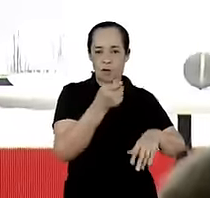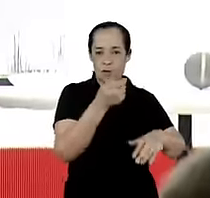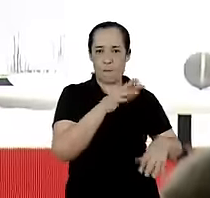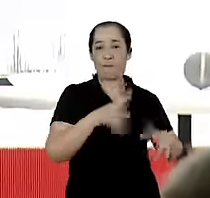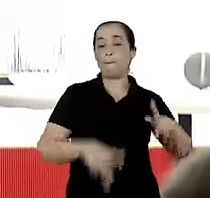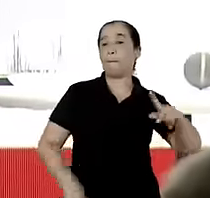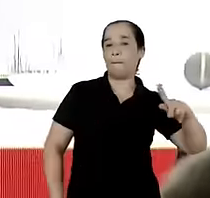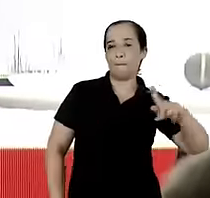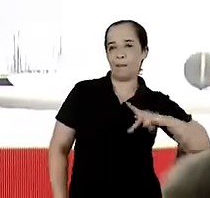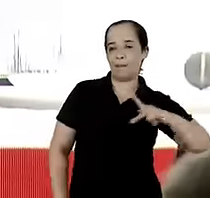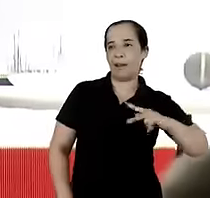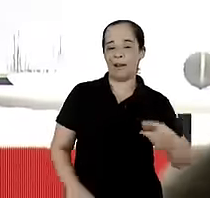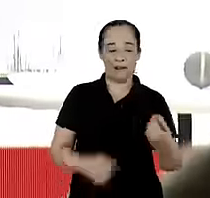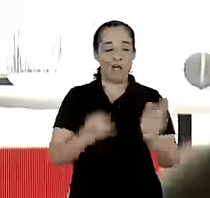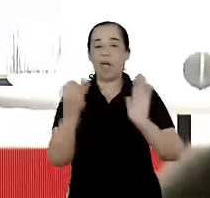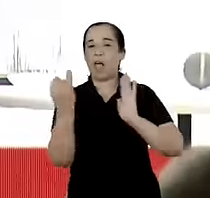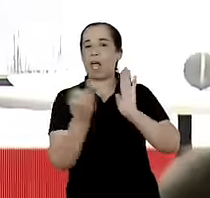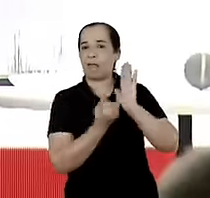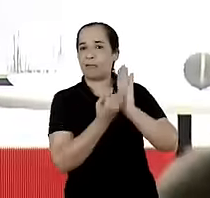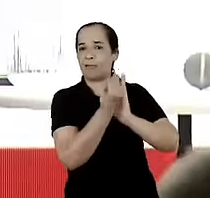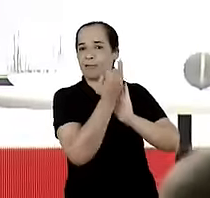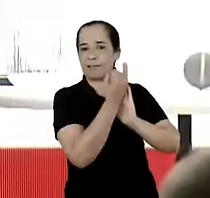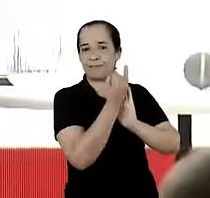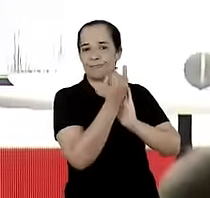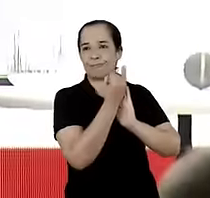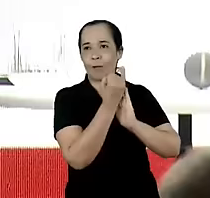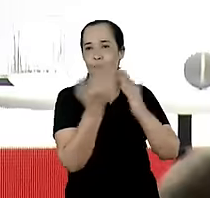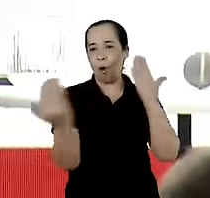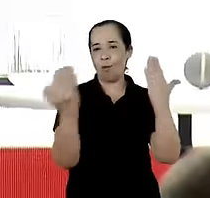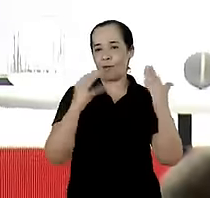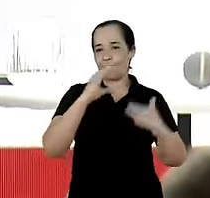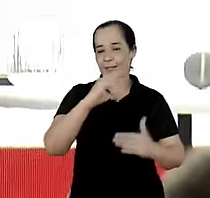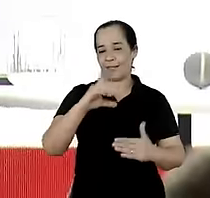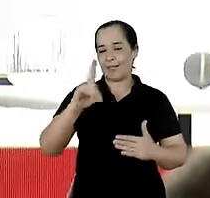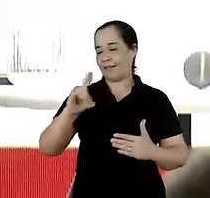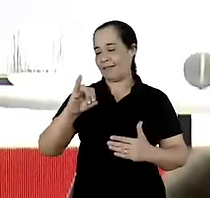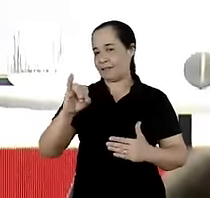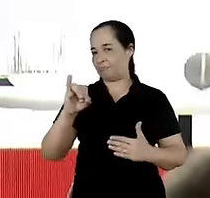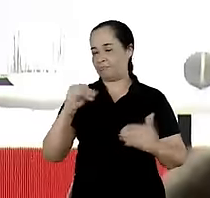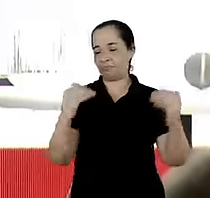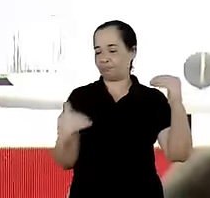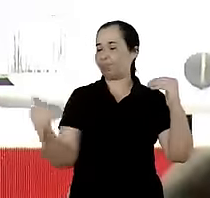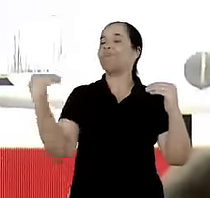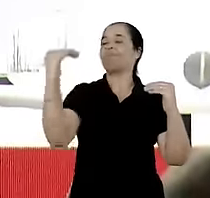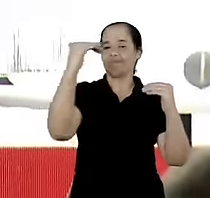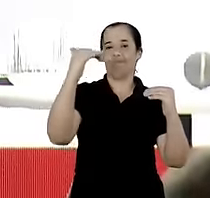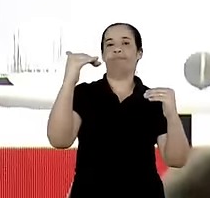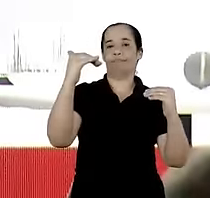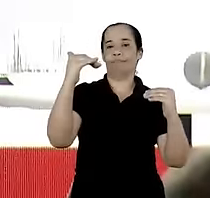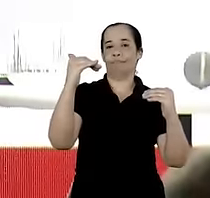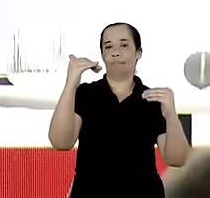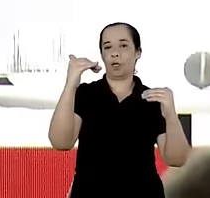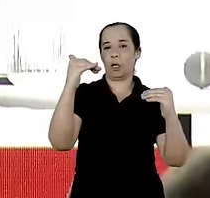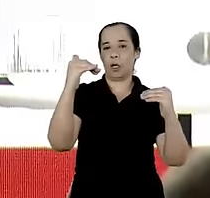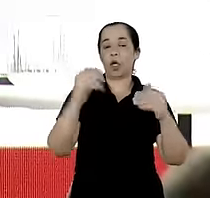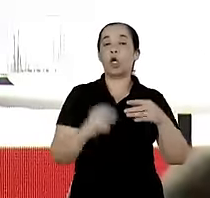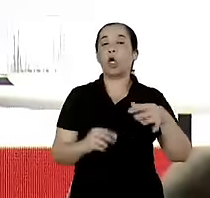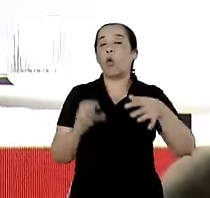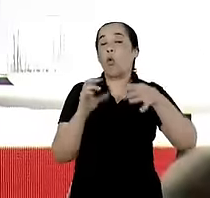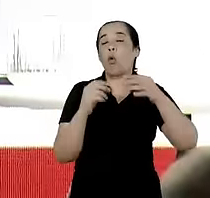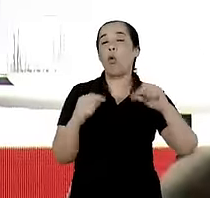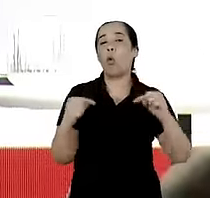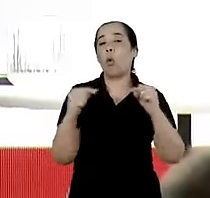inflação pré-fixado batendo o CD Nesses últimos três anos então acho que esse é um cenário que Ancora um pouco a nossa expectativa paraa frente aqui da nossa fala